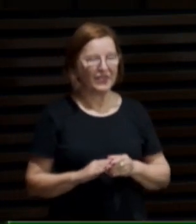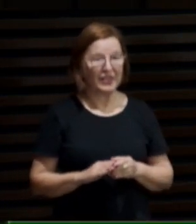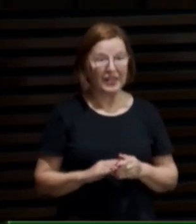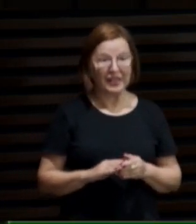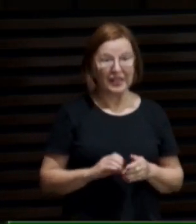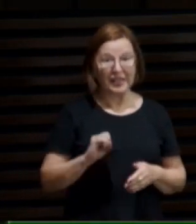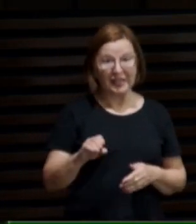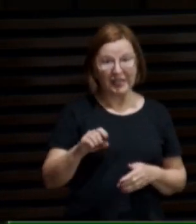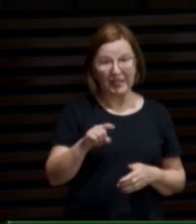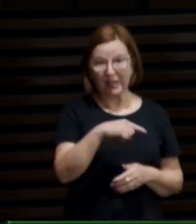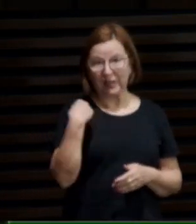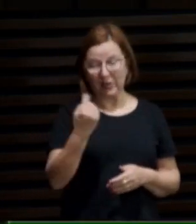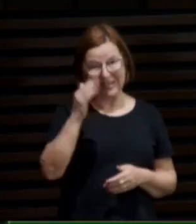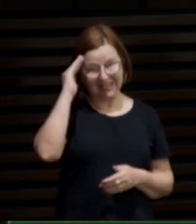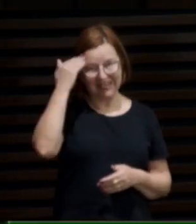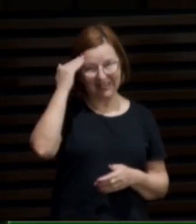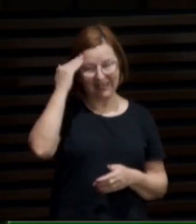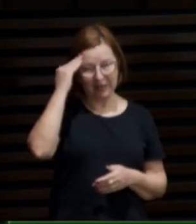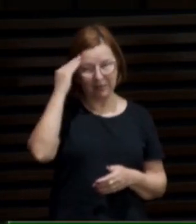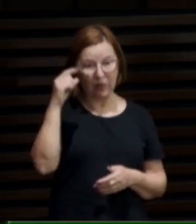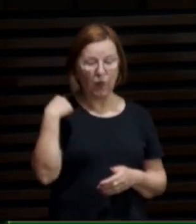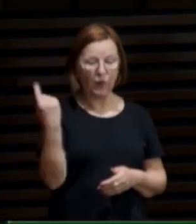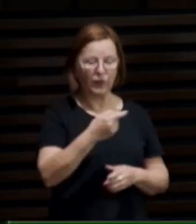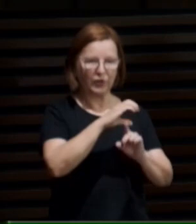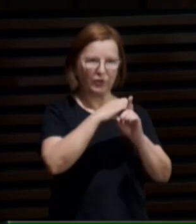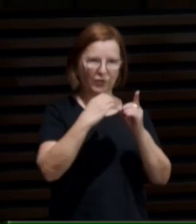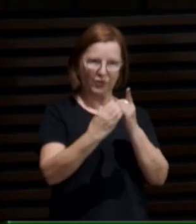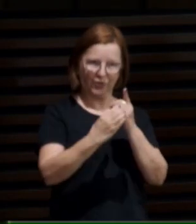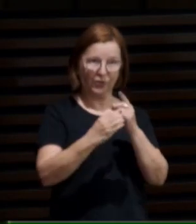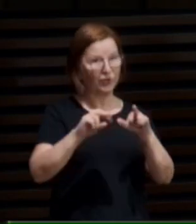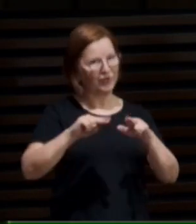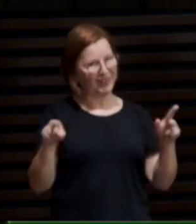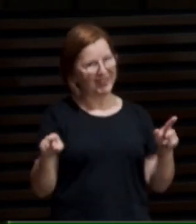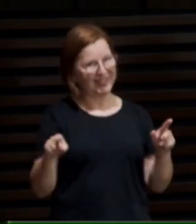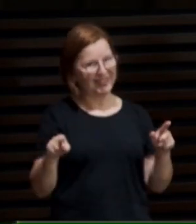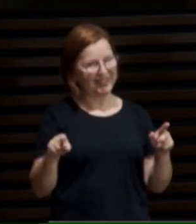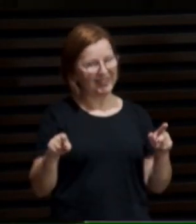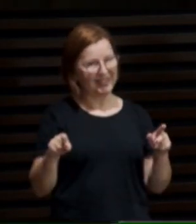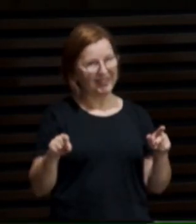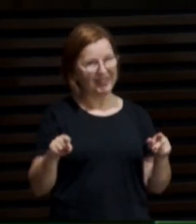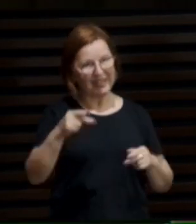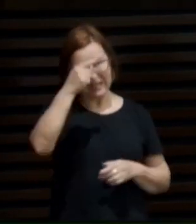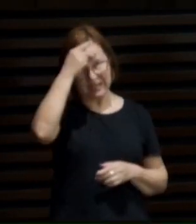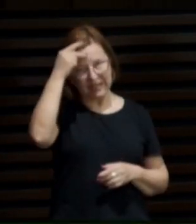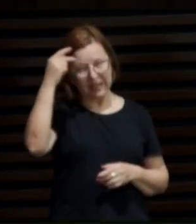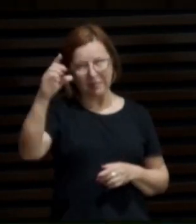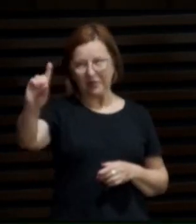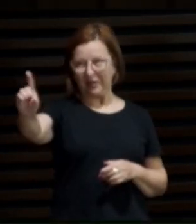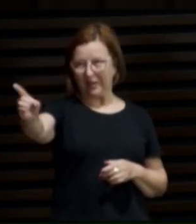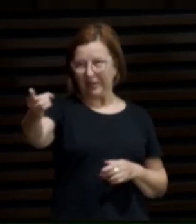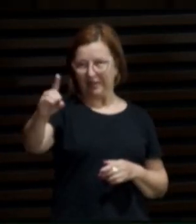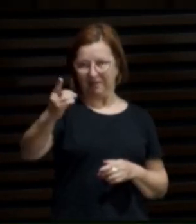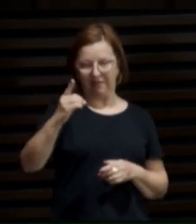diferente. Será uma reunião que quem entrar por aquela porta, que não for um regenerado, ele vai